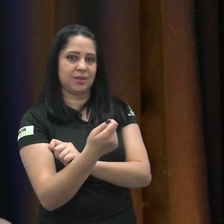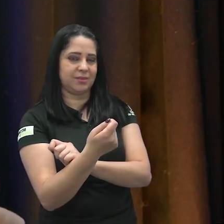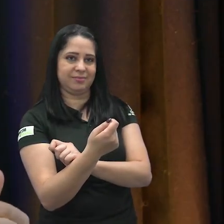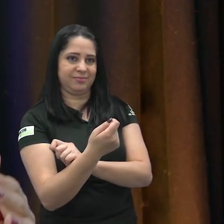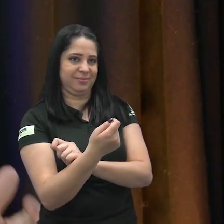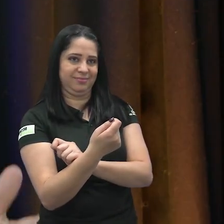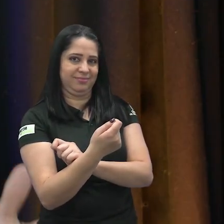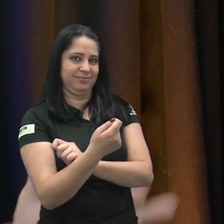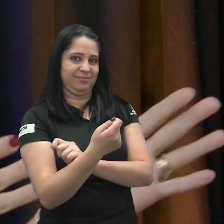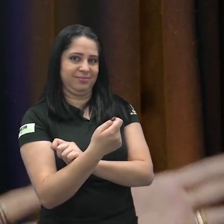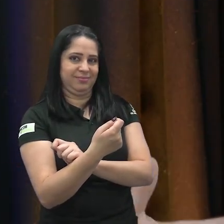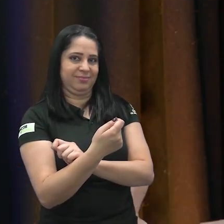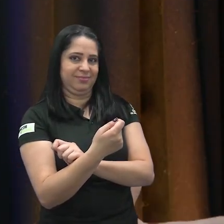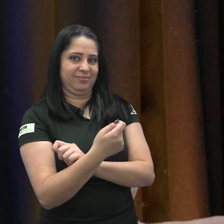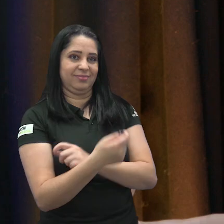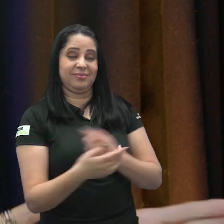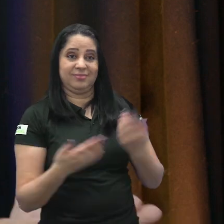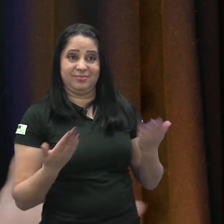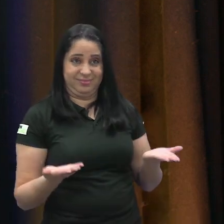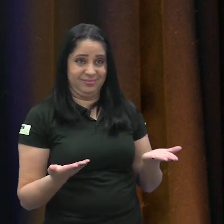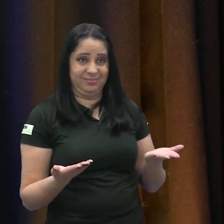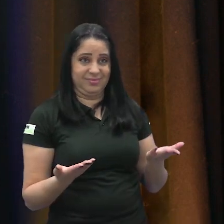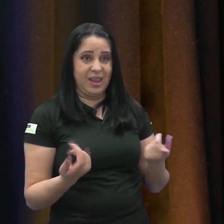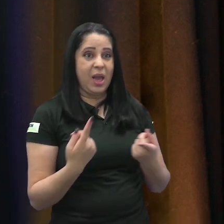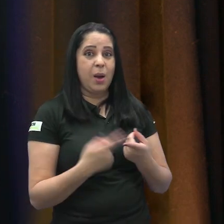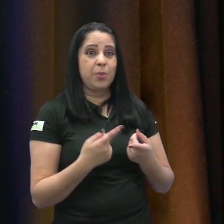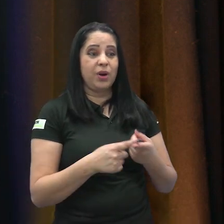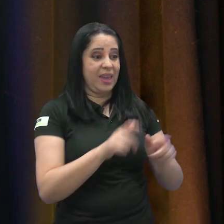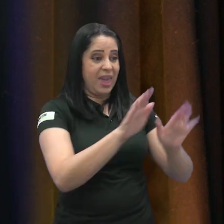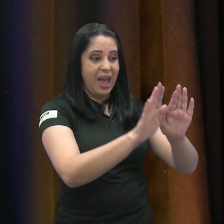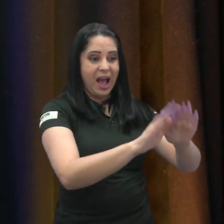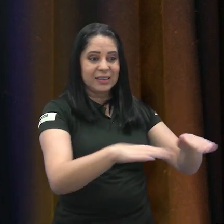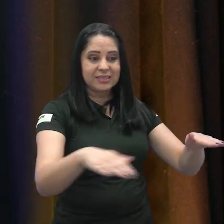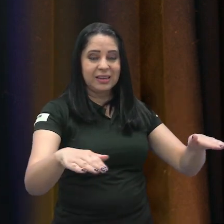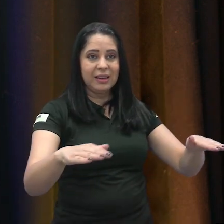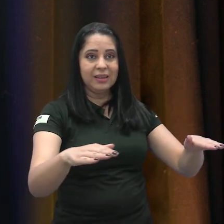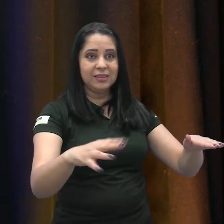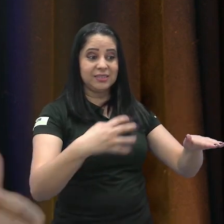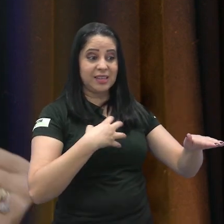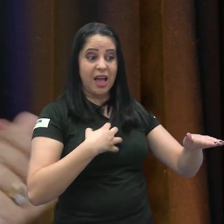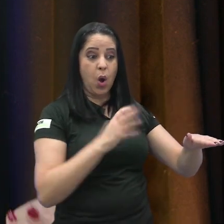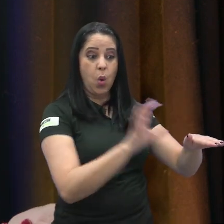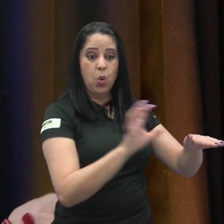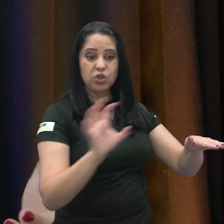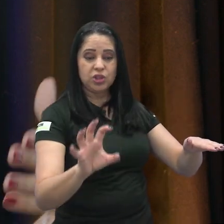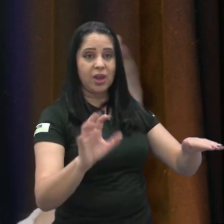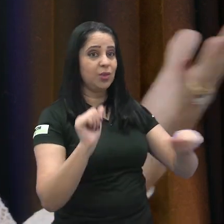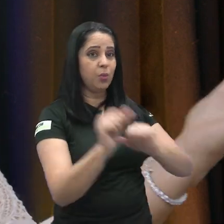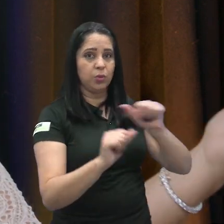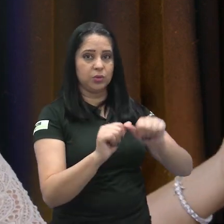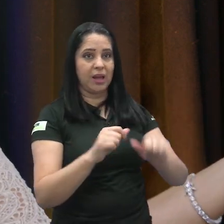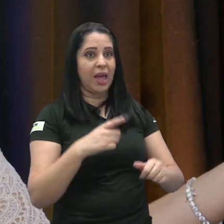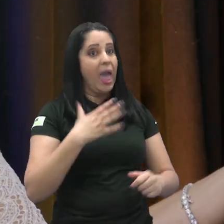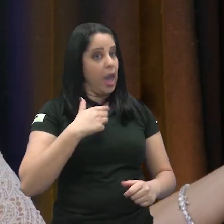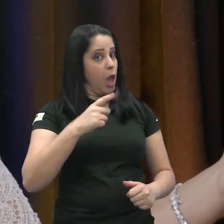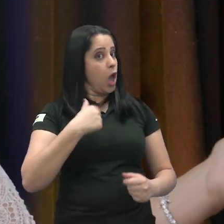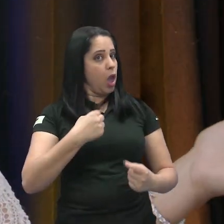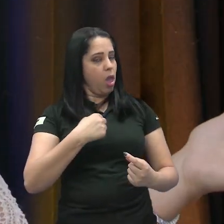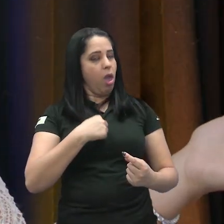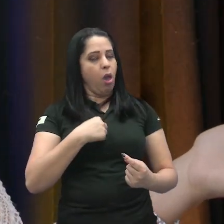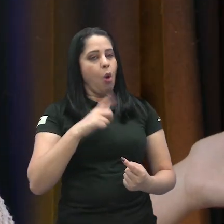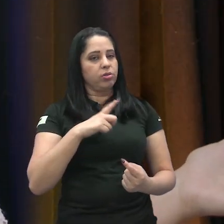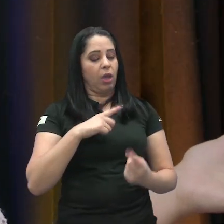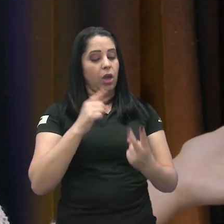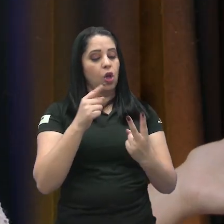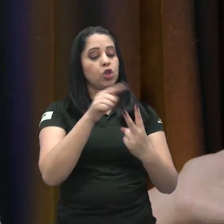você ser a mesma pessoa enquanto você está educando uma criança, enquanto você está... Eu tenho 2, né? Uma que semi-adulta, eu